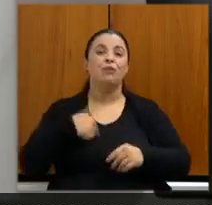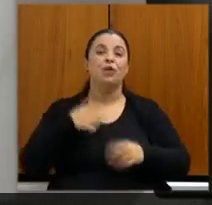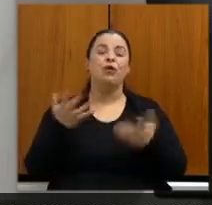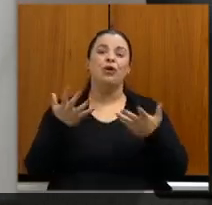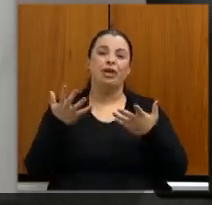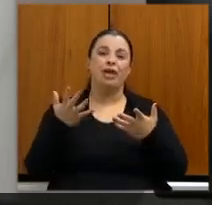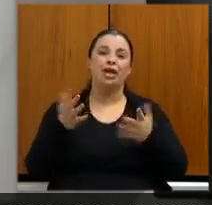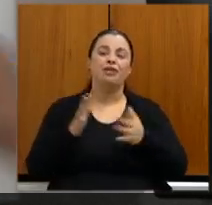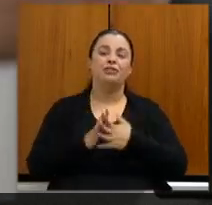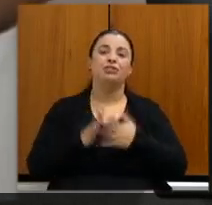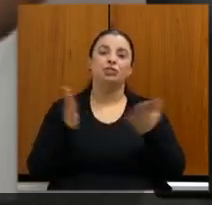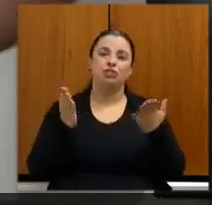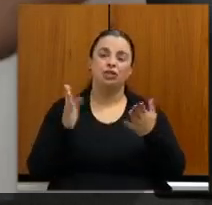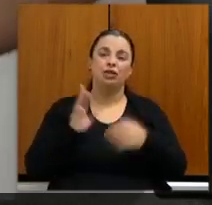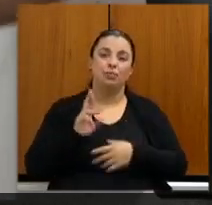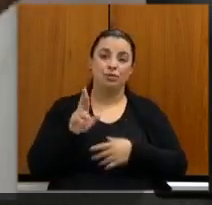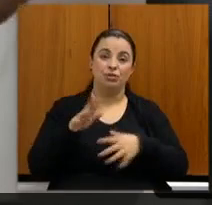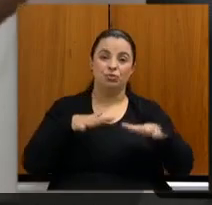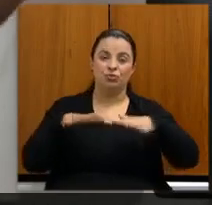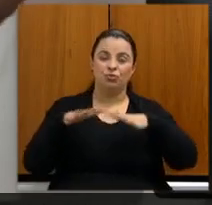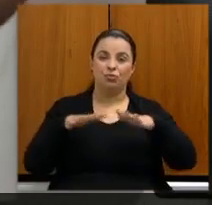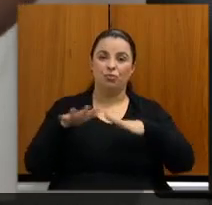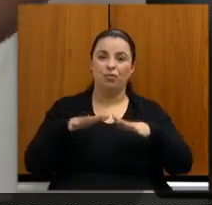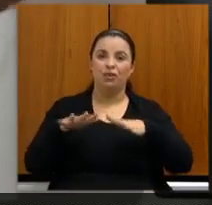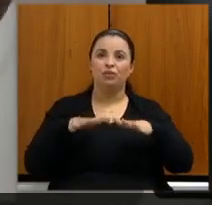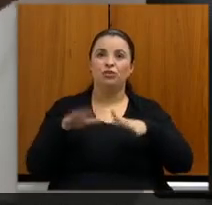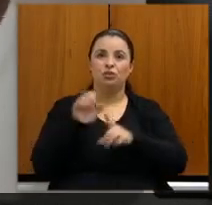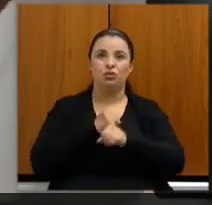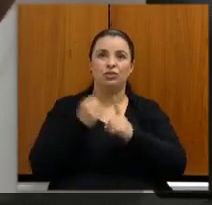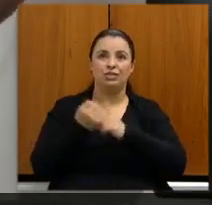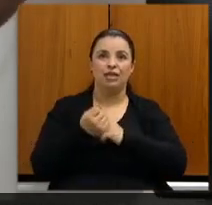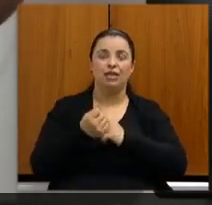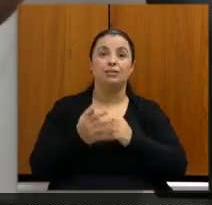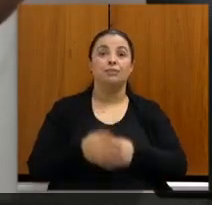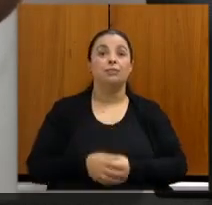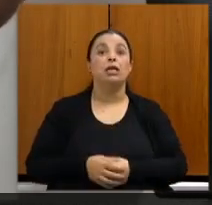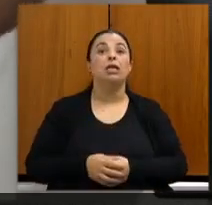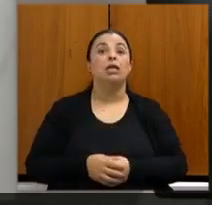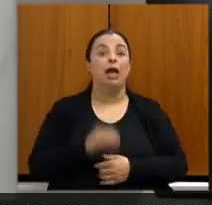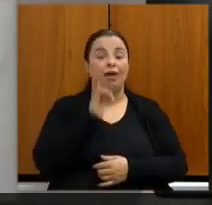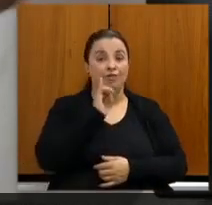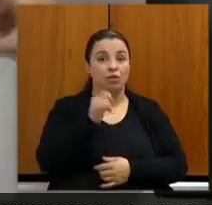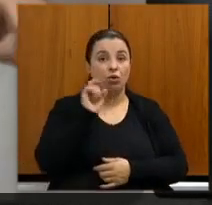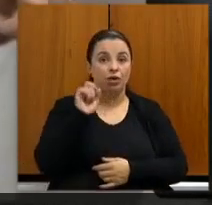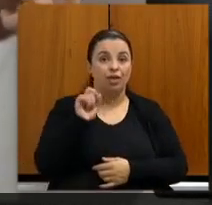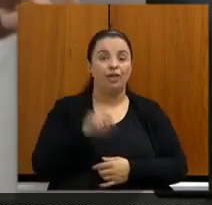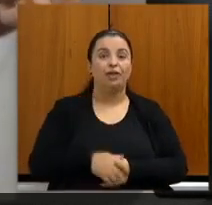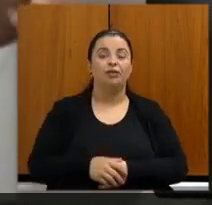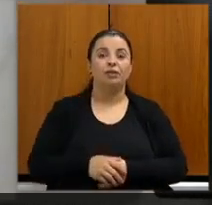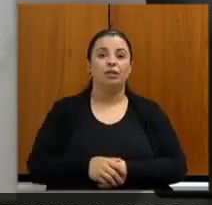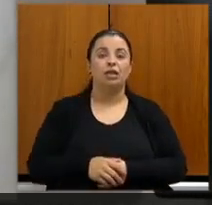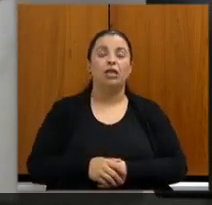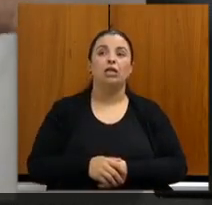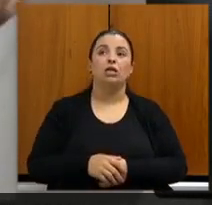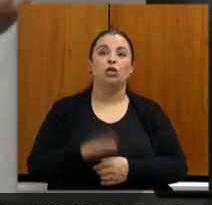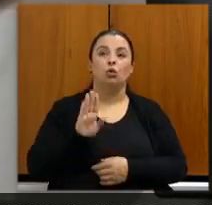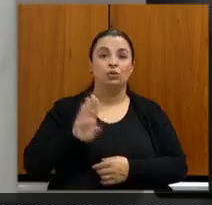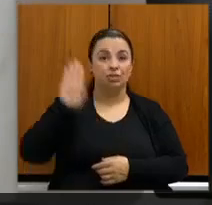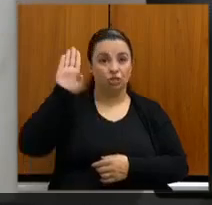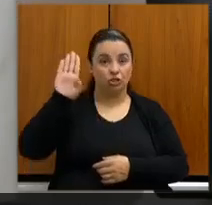movimentos sociais em sintonia que os candidatos ao governo de Minas seja Romeu Zema